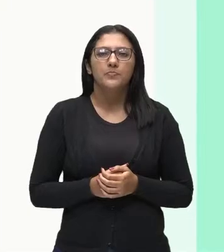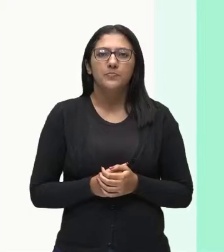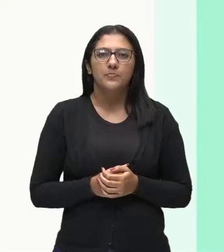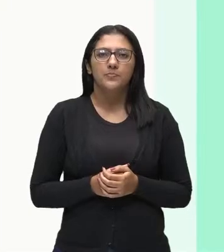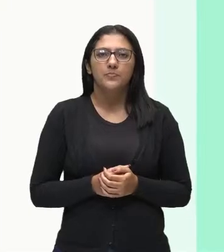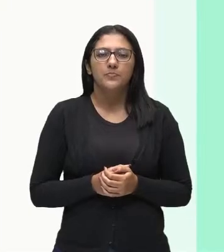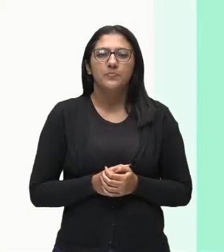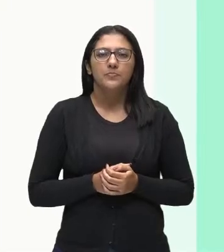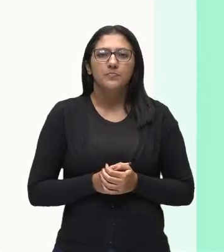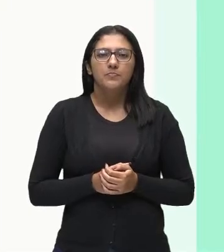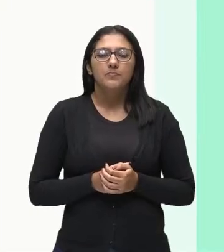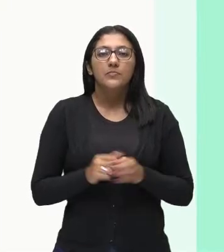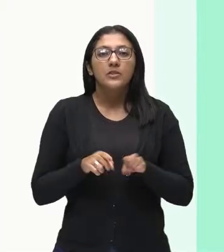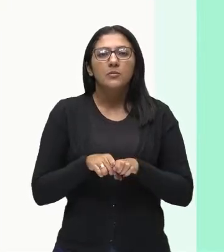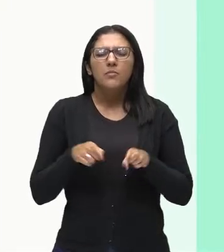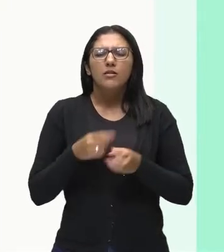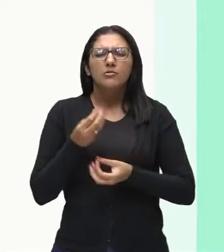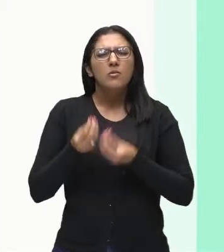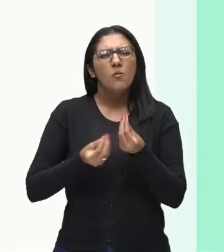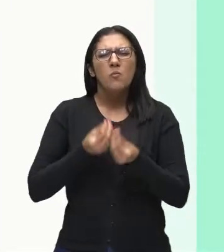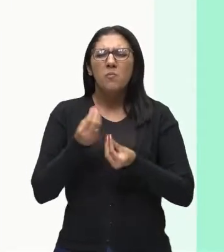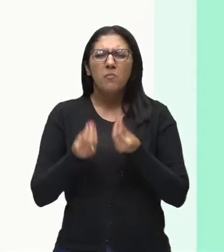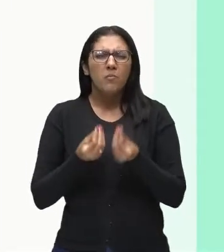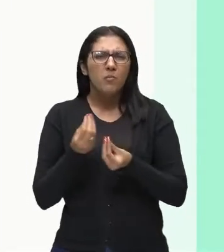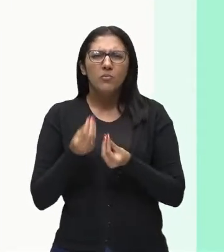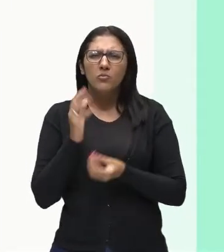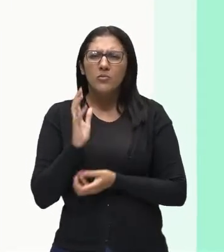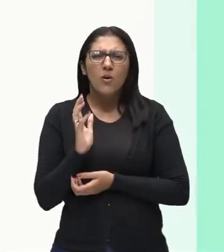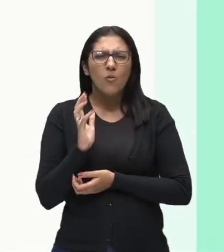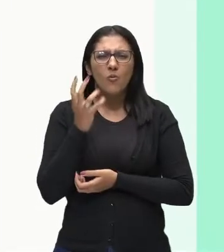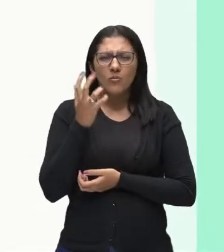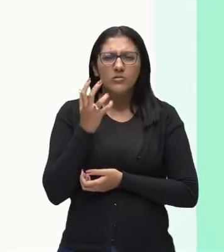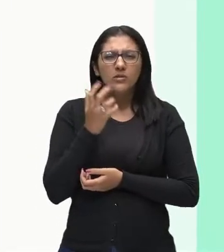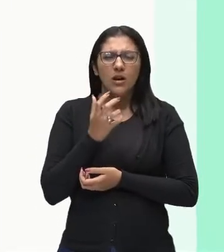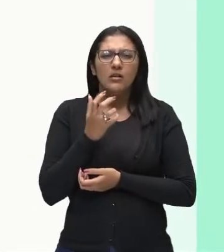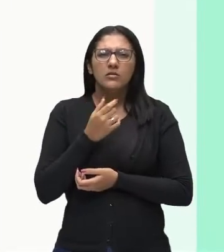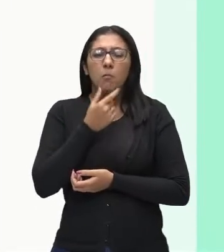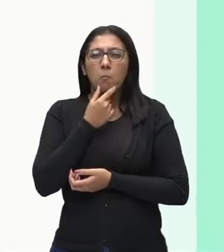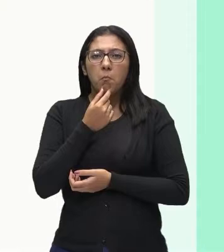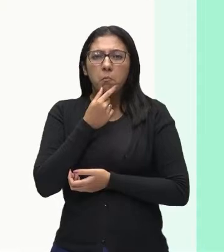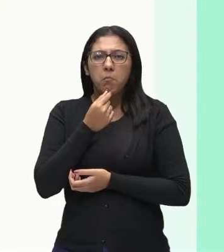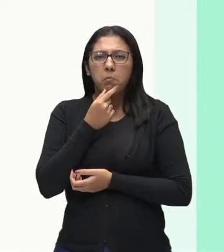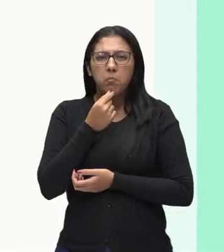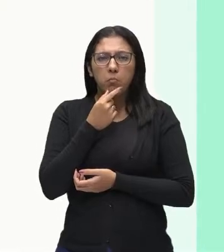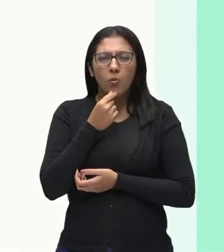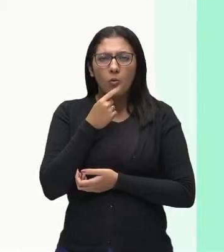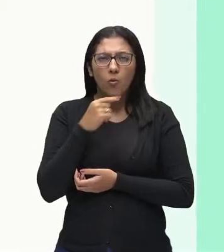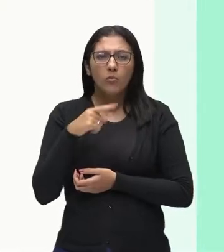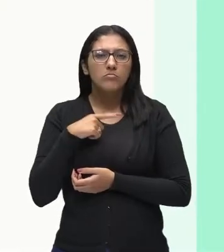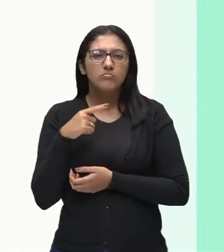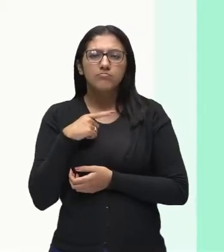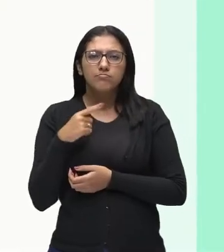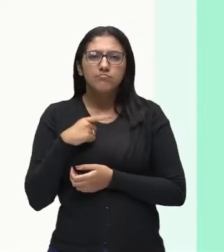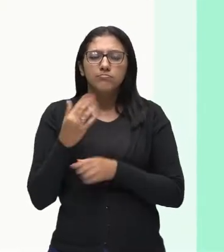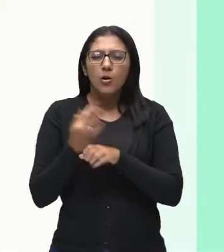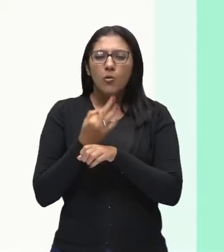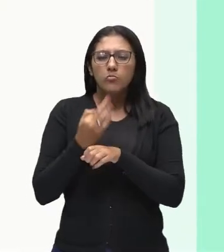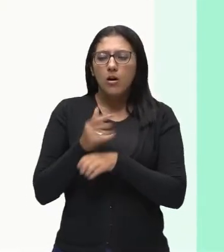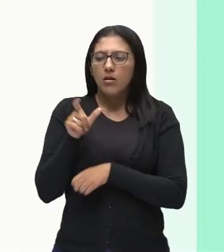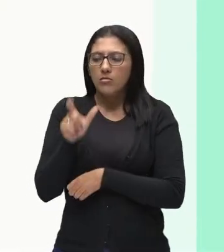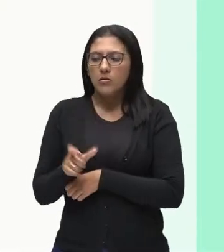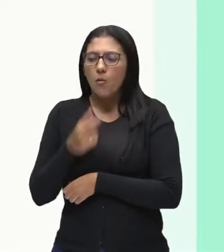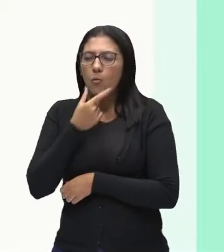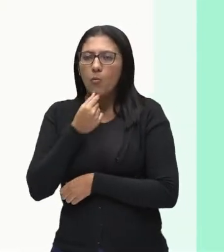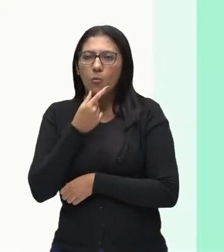gente, mas como é que os espermatozoides que são produzidos lá nos testículos e amadurecidos no epidídimo, eles